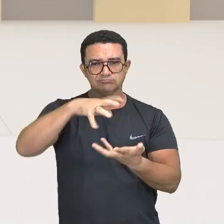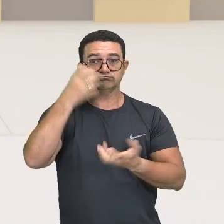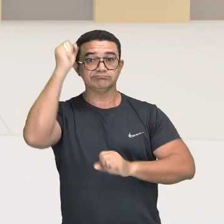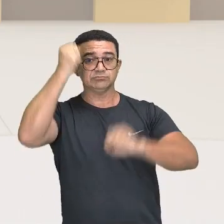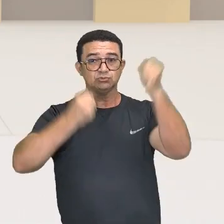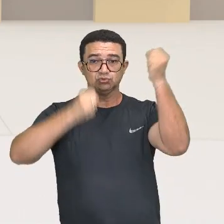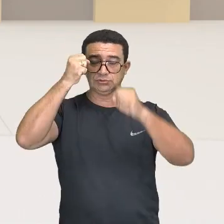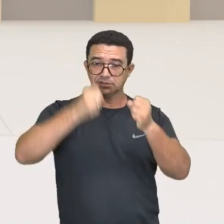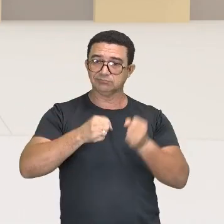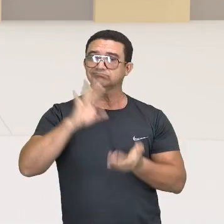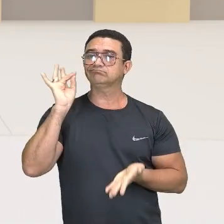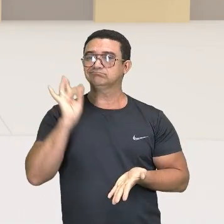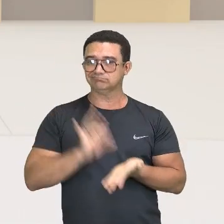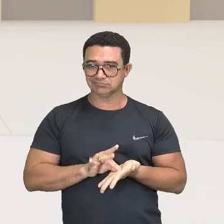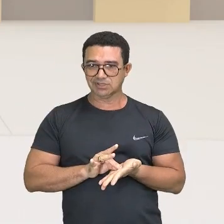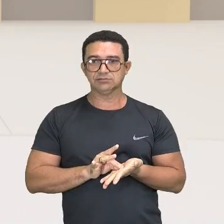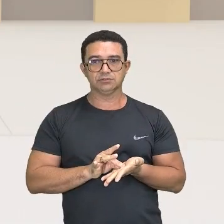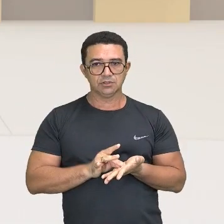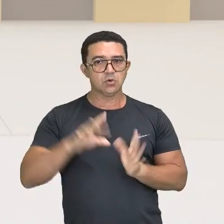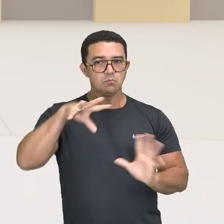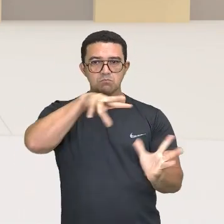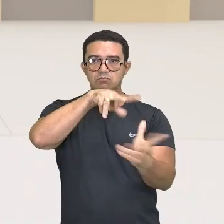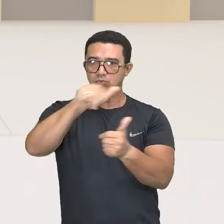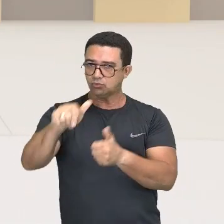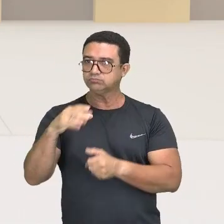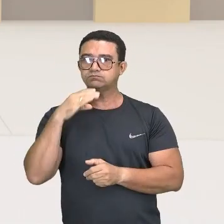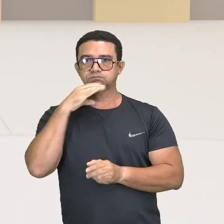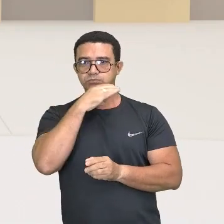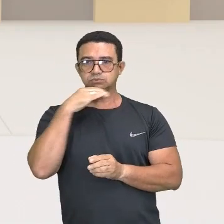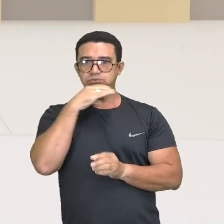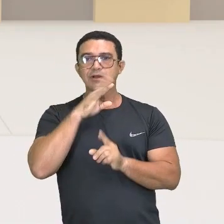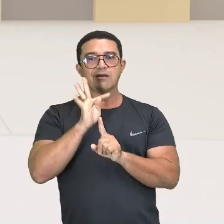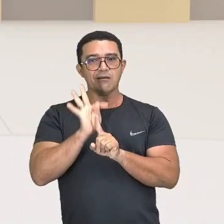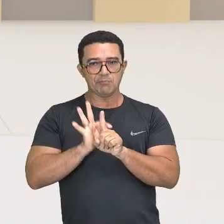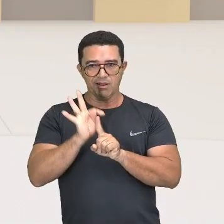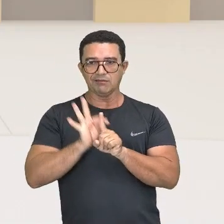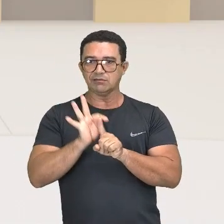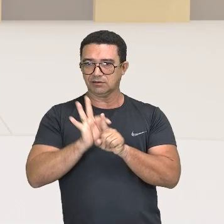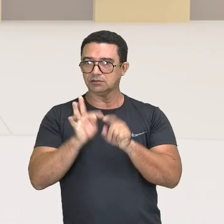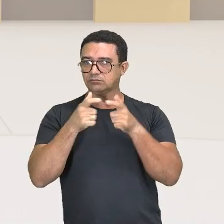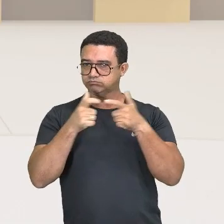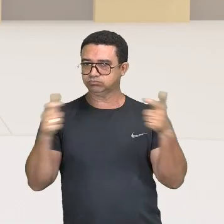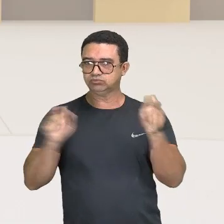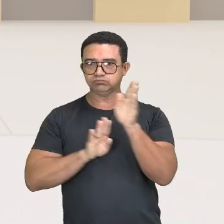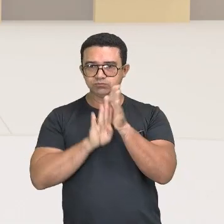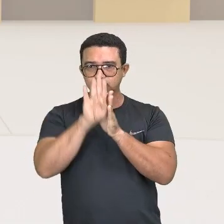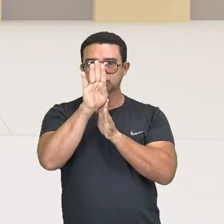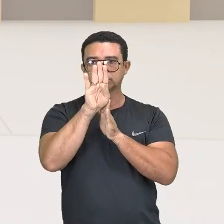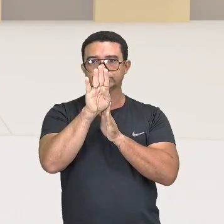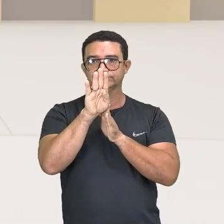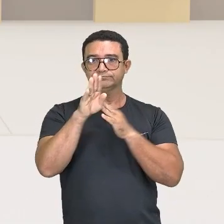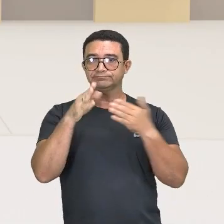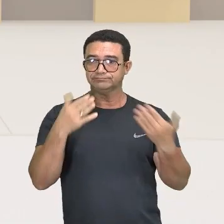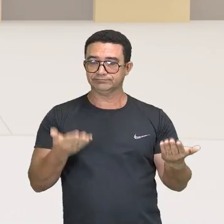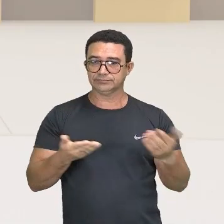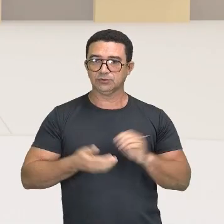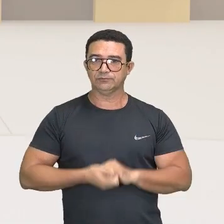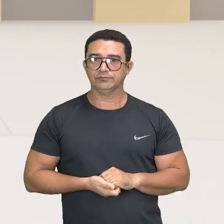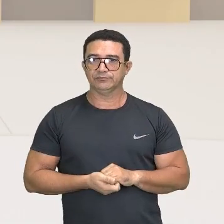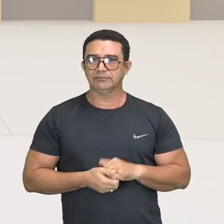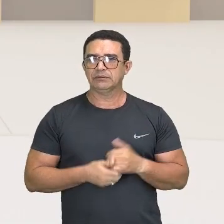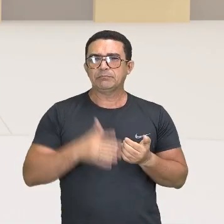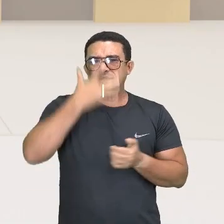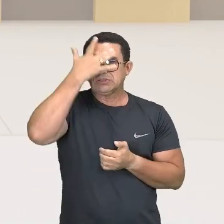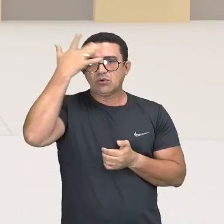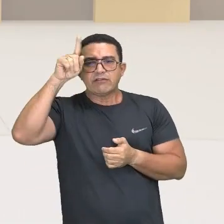que, de fato, o planeta esquentou, tá certo? Houve uma variação de temperatura. Isso não foi tirado da cartola.